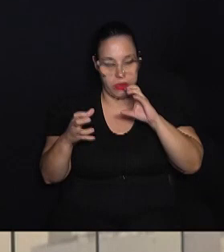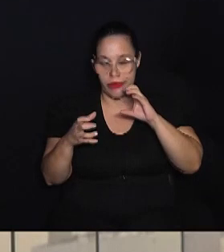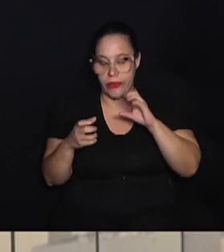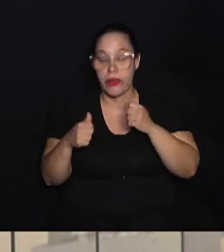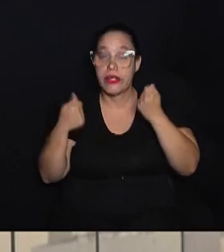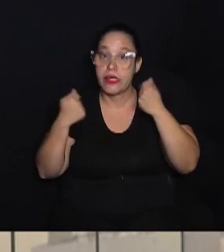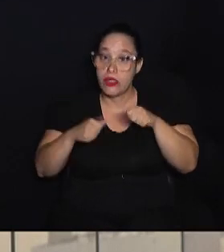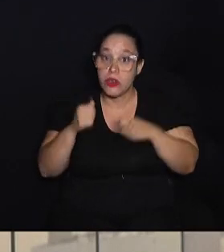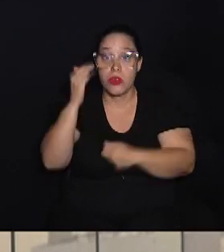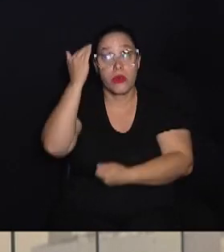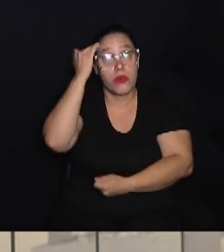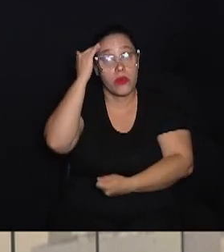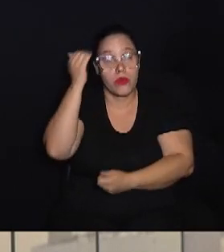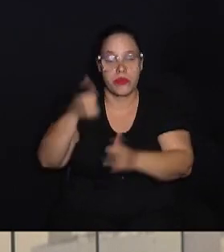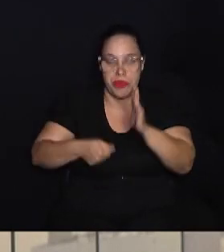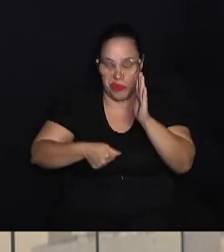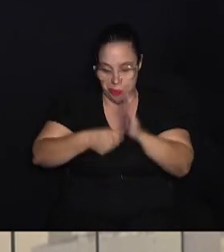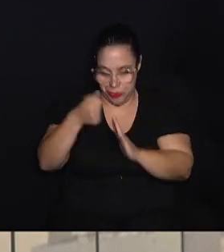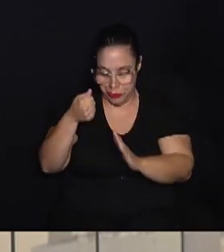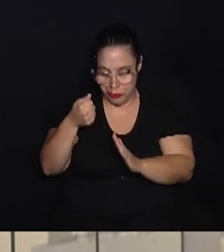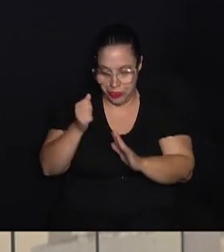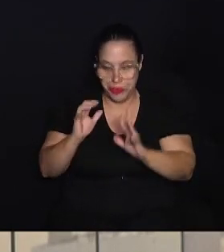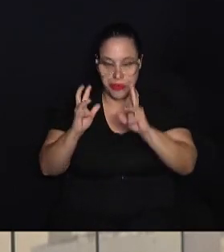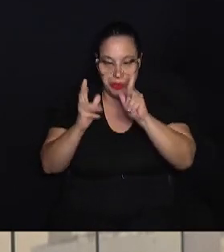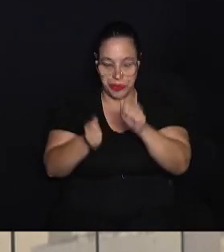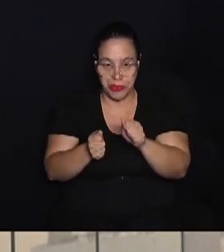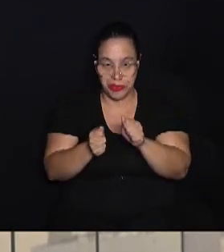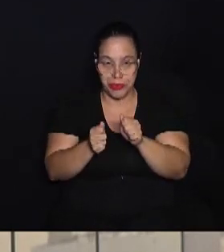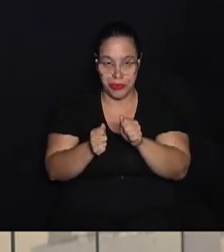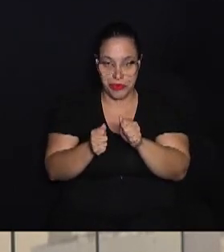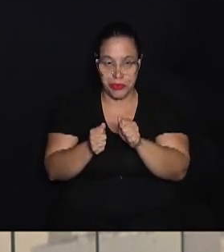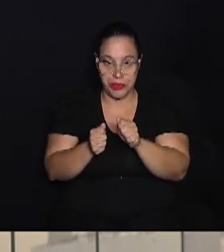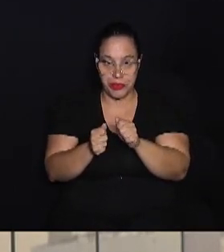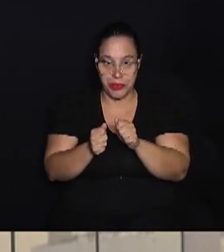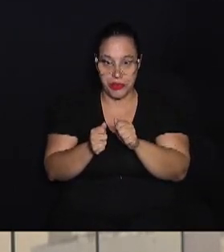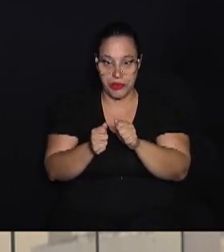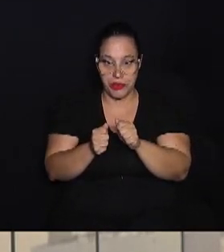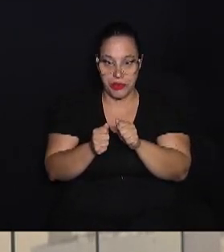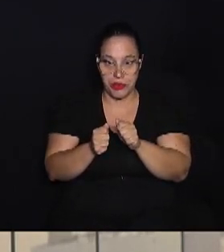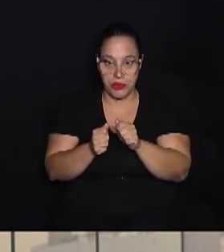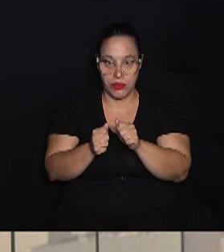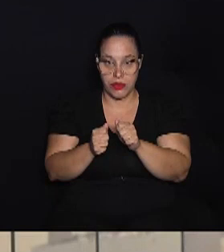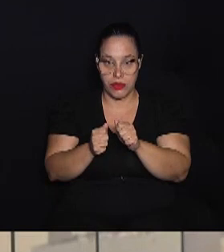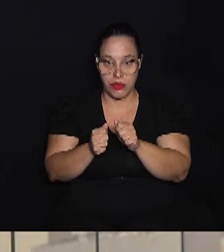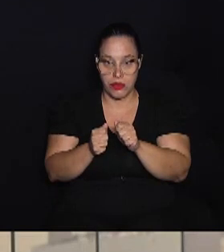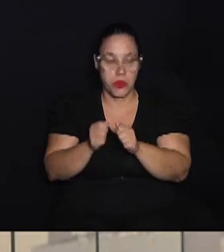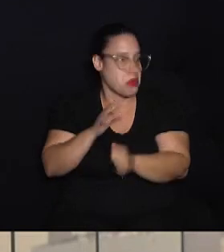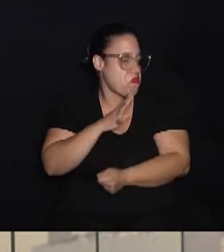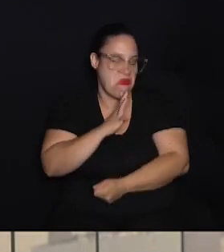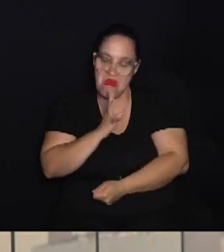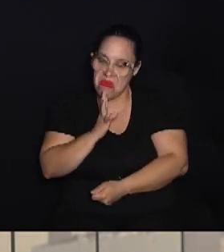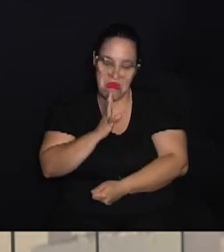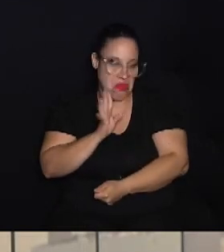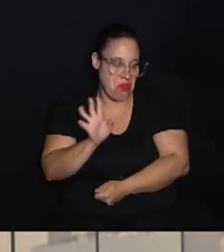precisa entender, em primeiro lugar, o seguinte: de uma forma geral, para a pessoa que não conhece,